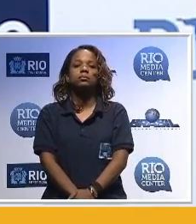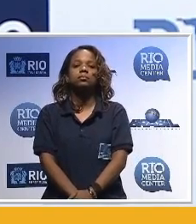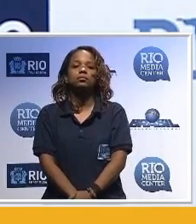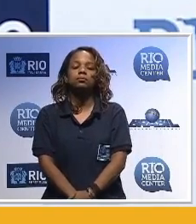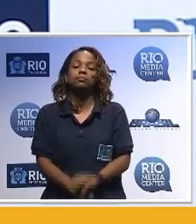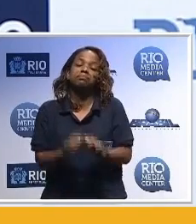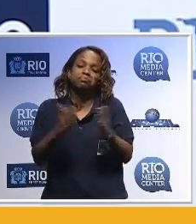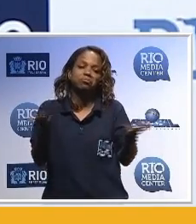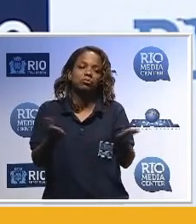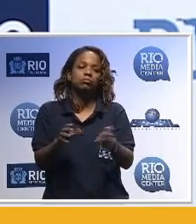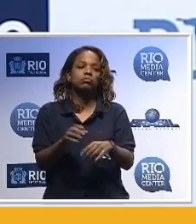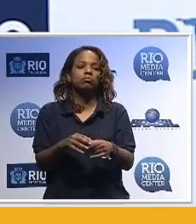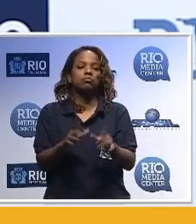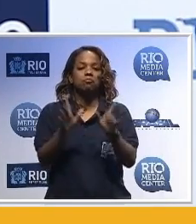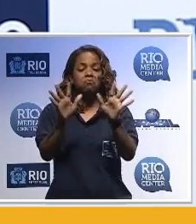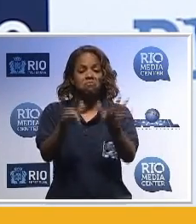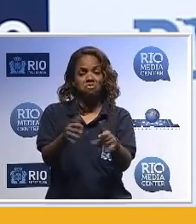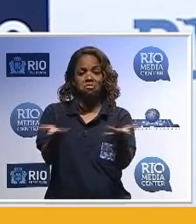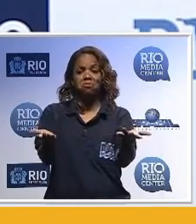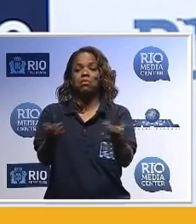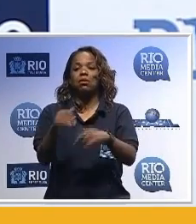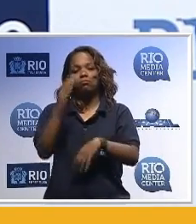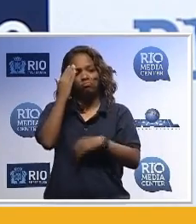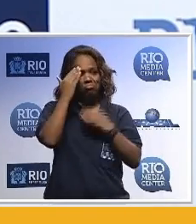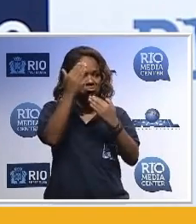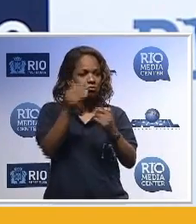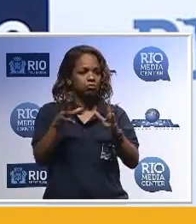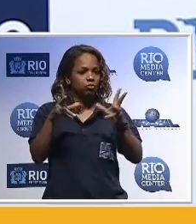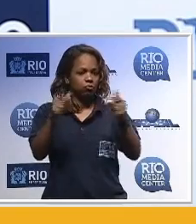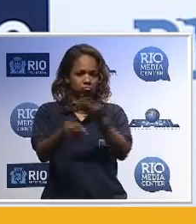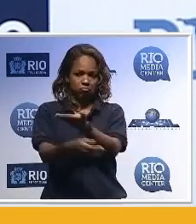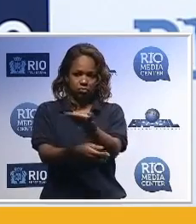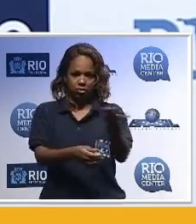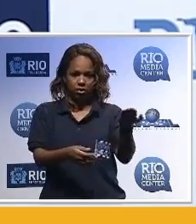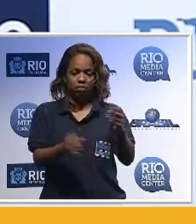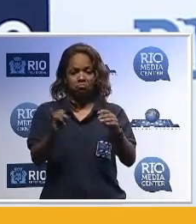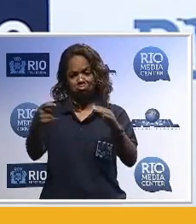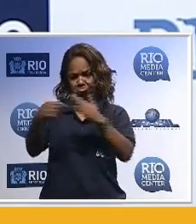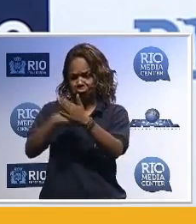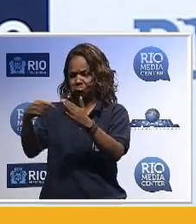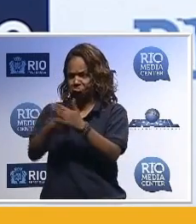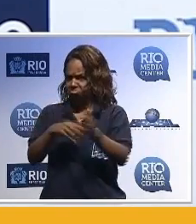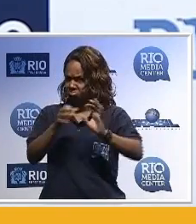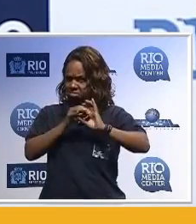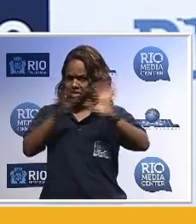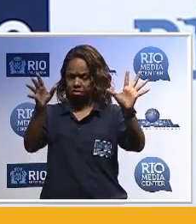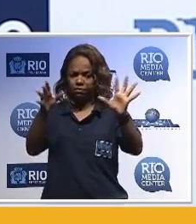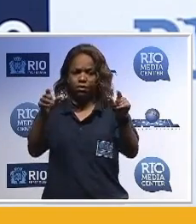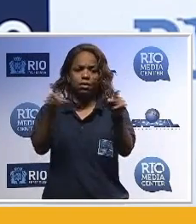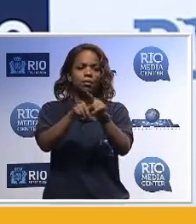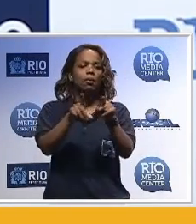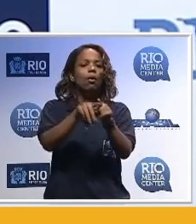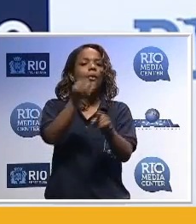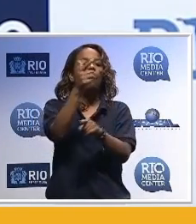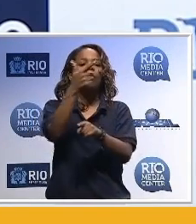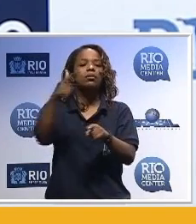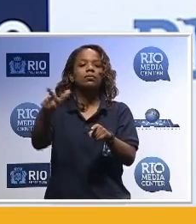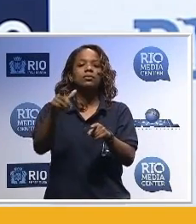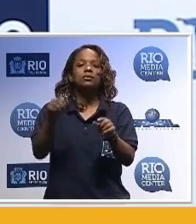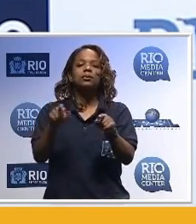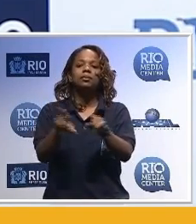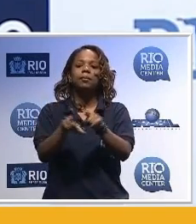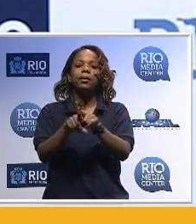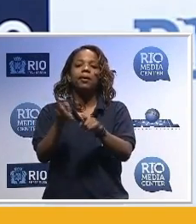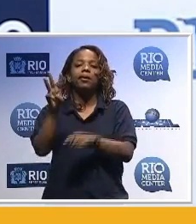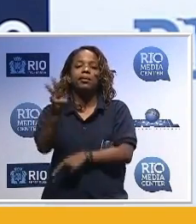Era isso, eu queria agradecer a todos, fico à disposição para qualquer questionamento. E deixo mais uma vez o link do nosso